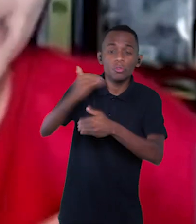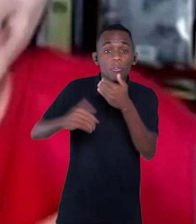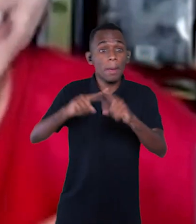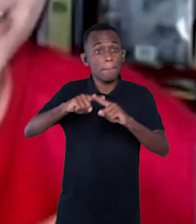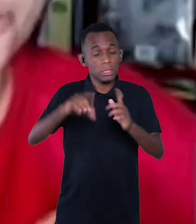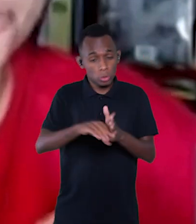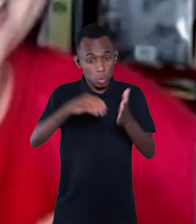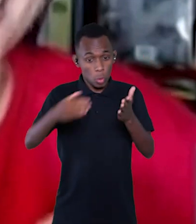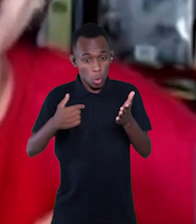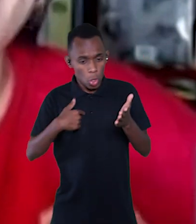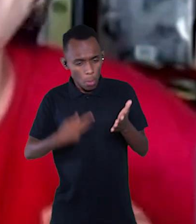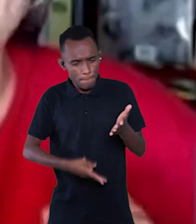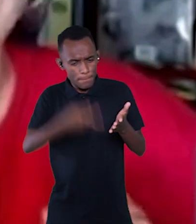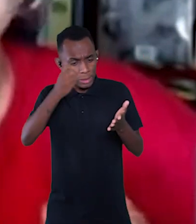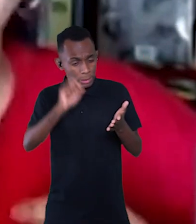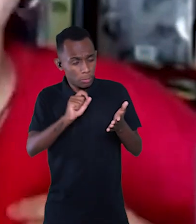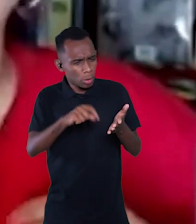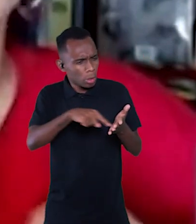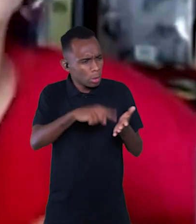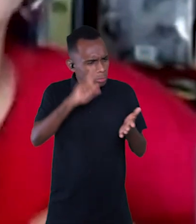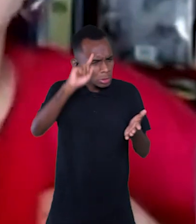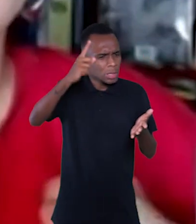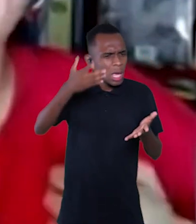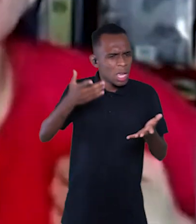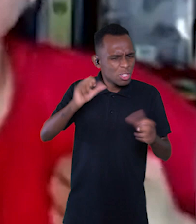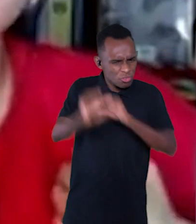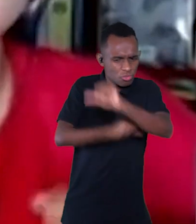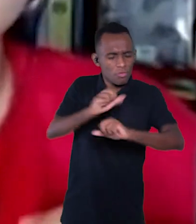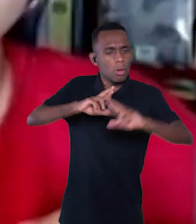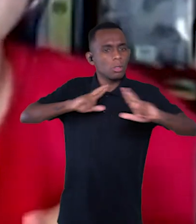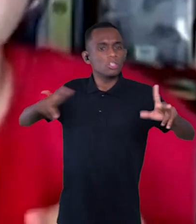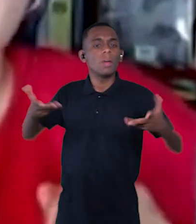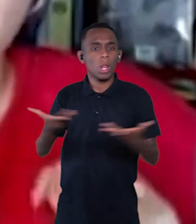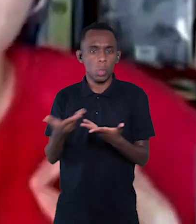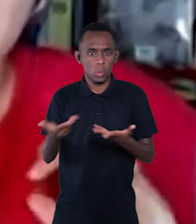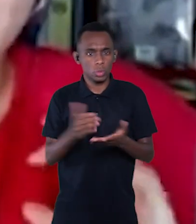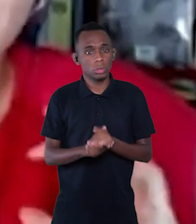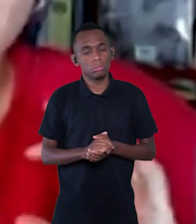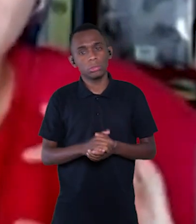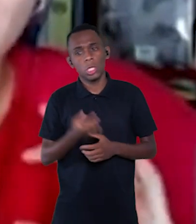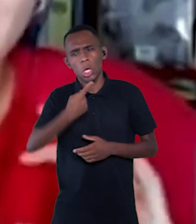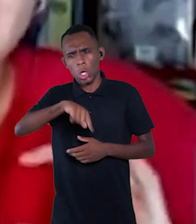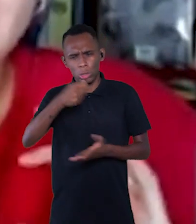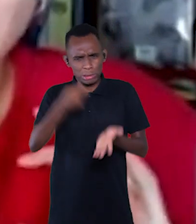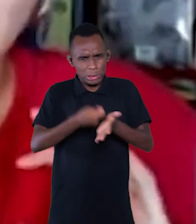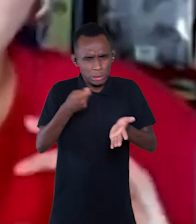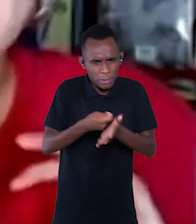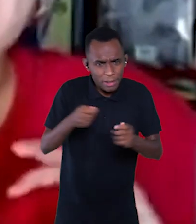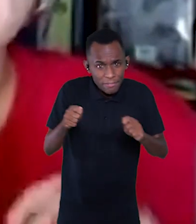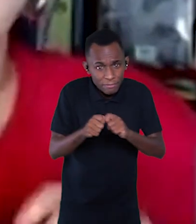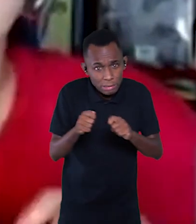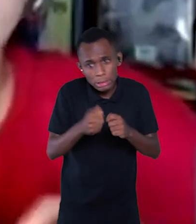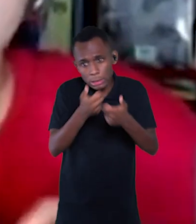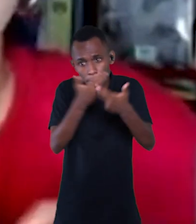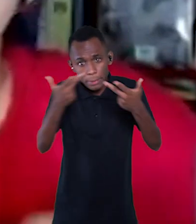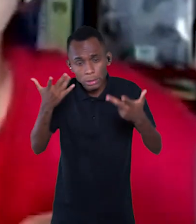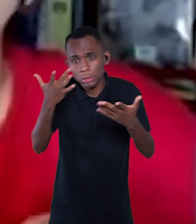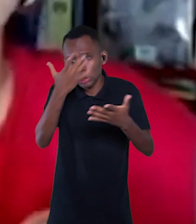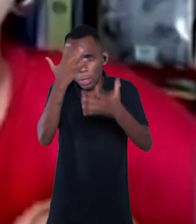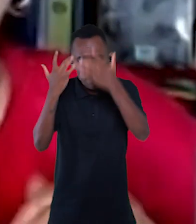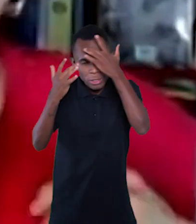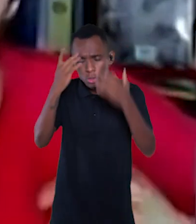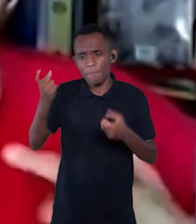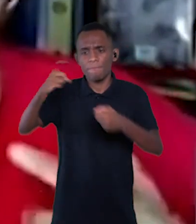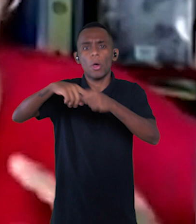pontos, mas ali na crônica eu me percebo tendo uma ideia de que eu não tenho hoje. A gente não tem obrigação de fazer com que